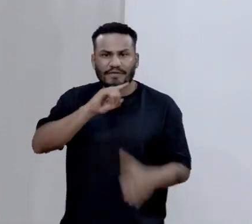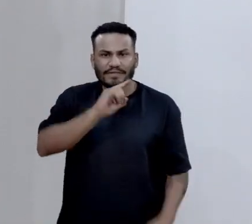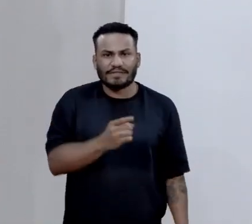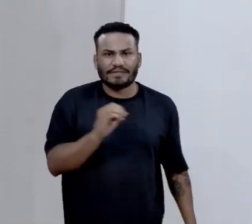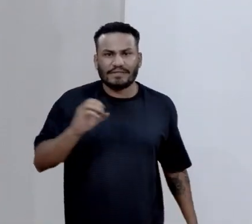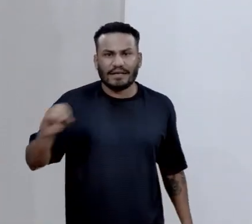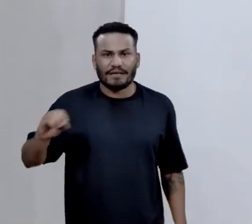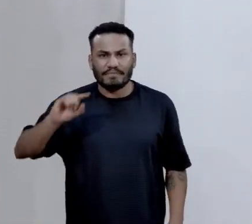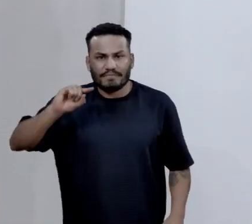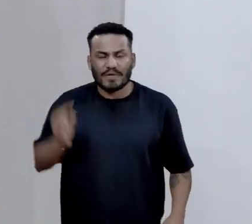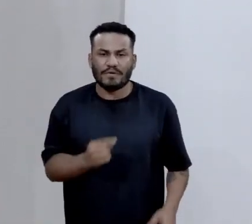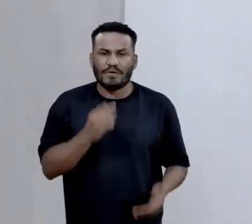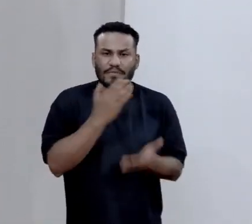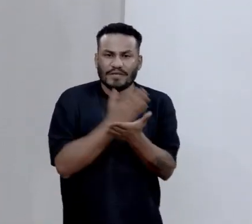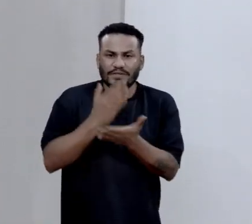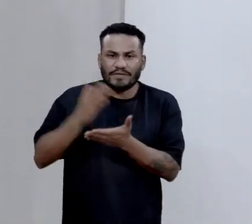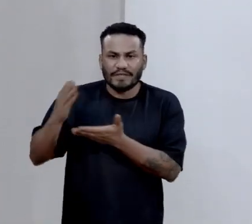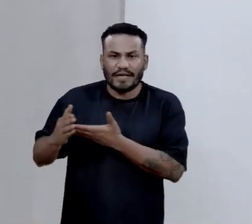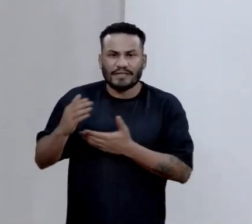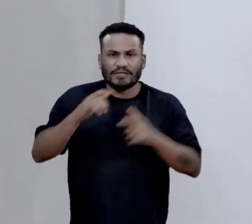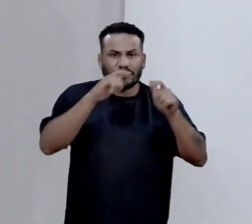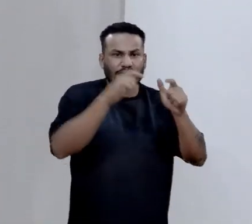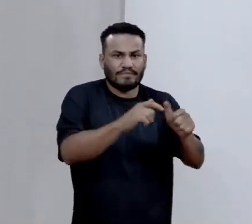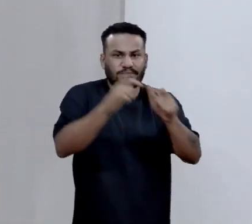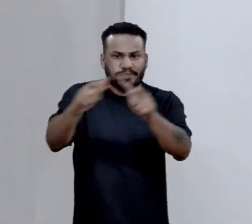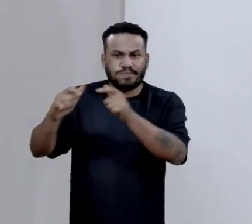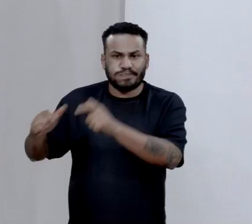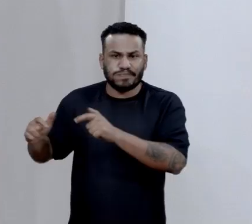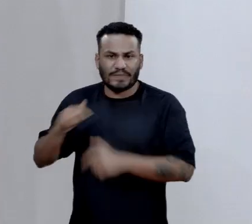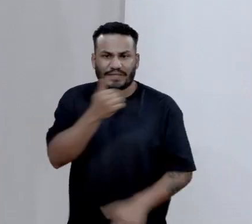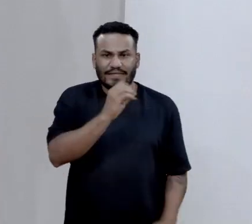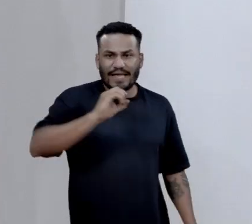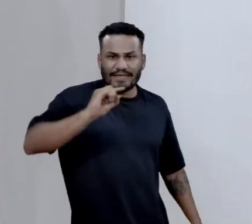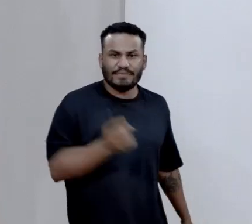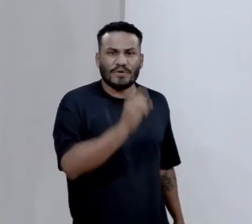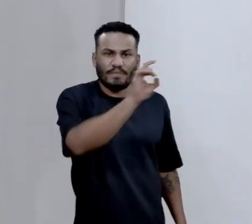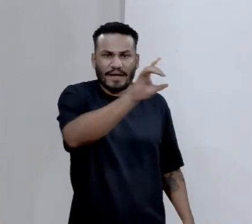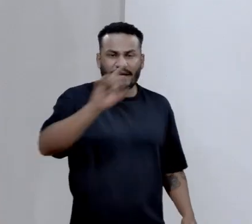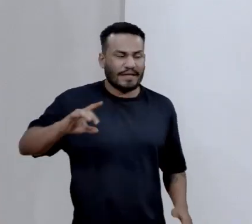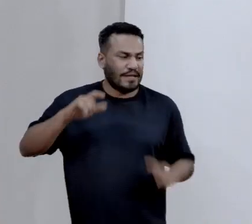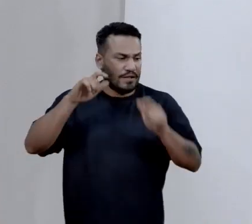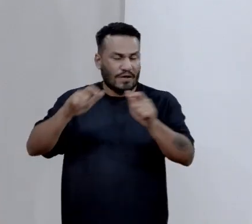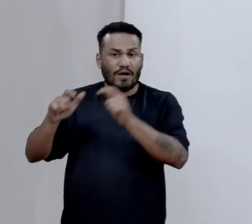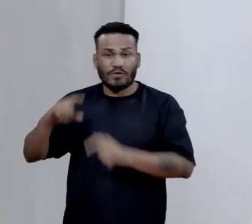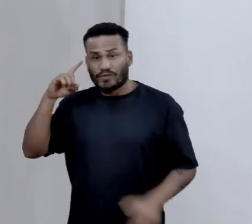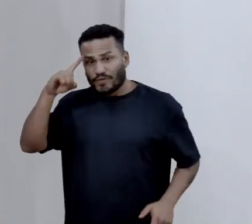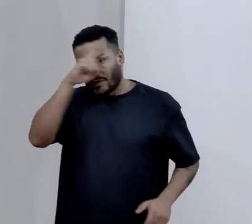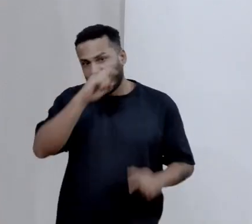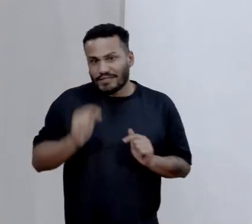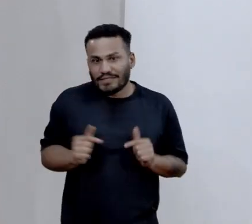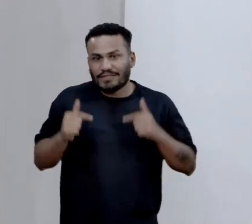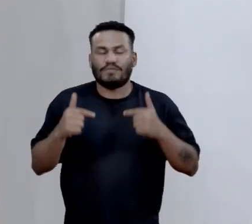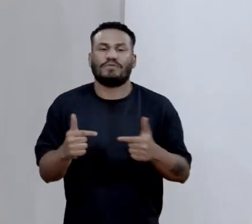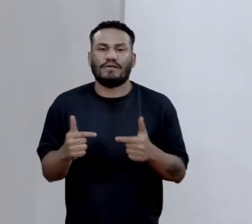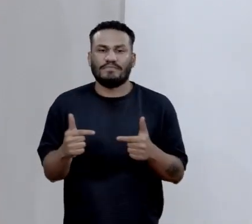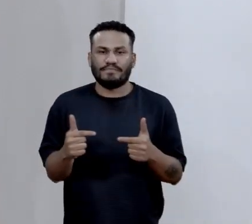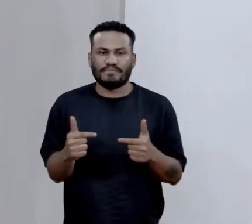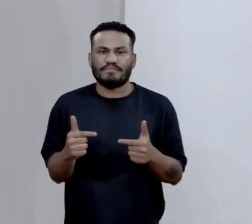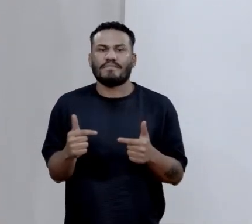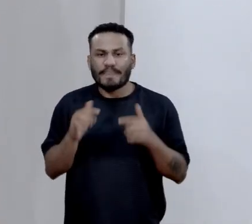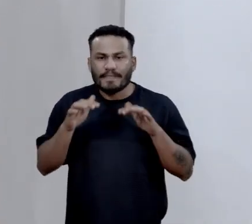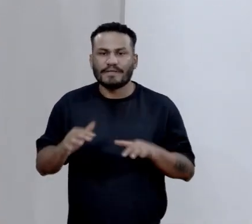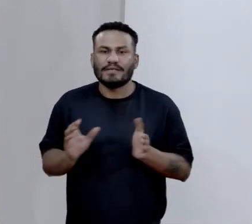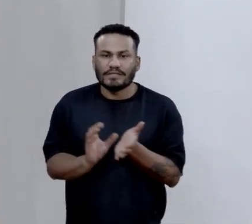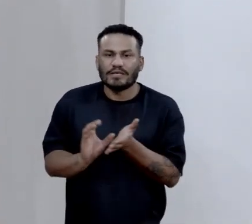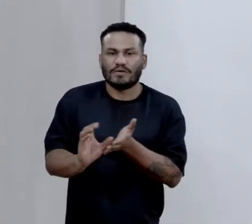reais dividido para 10 unidades escolares, 10 mil reais para cada uma, o que dificultava a execução também